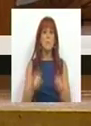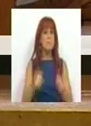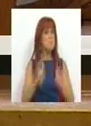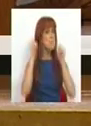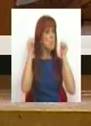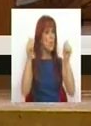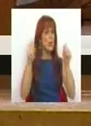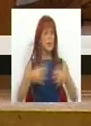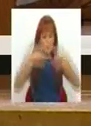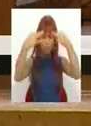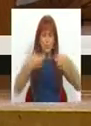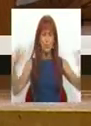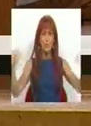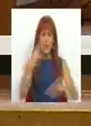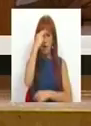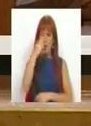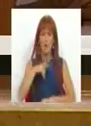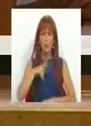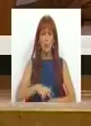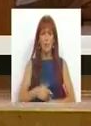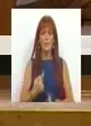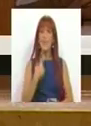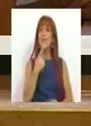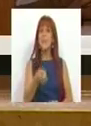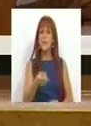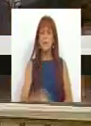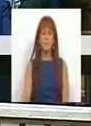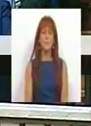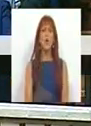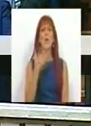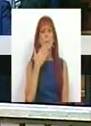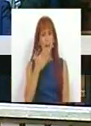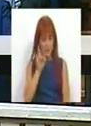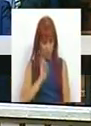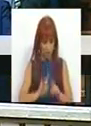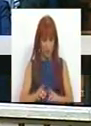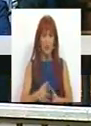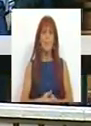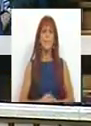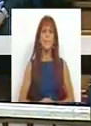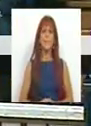auspicioso e condigno da história de Portugal. Disse. Obrigado, Sra. Deputada.